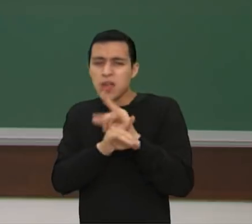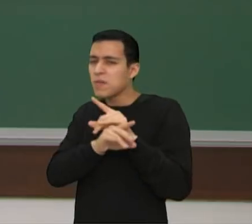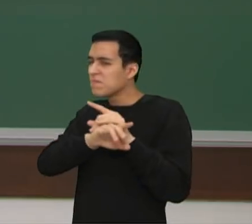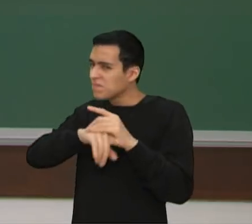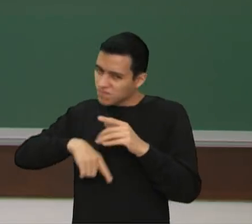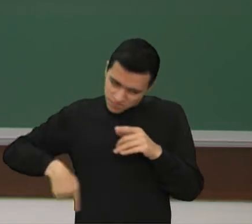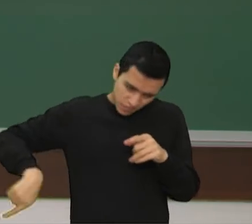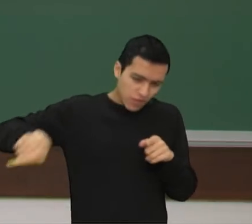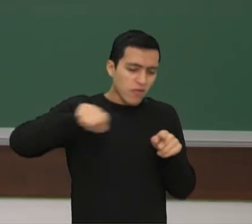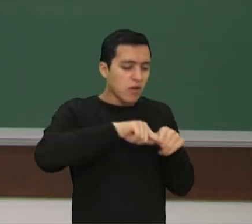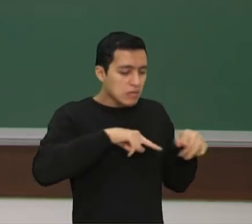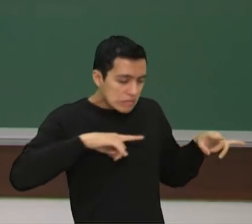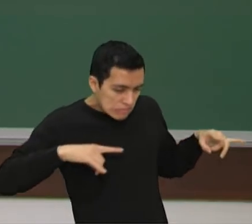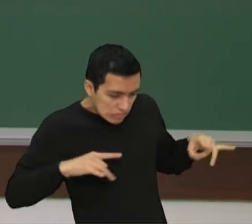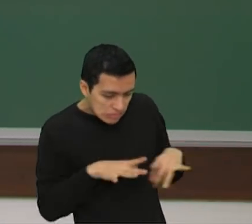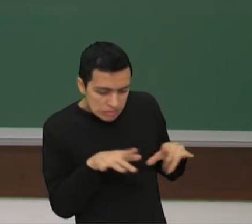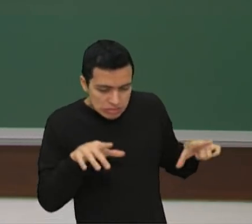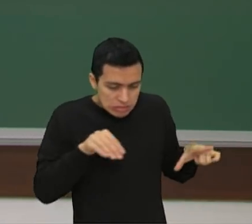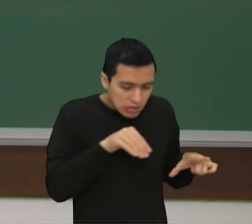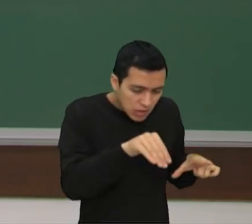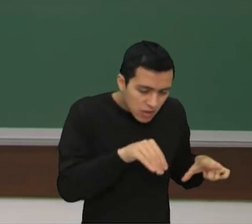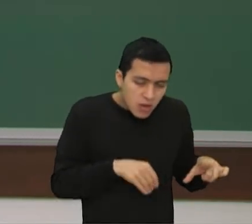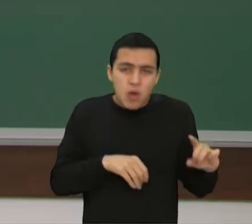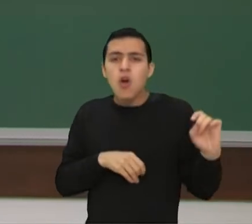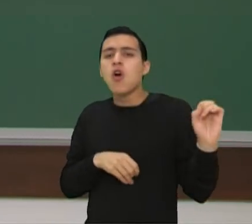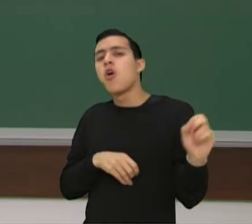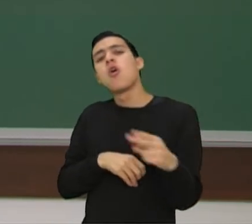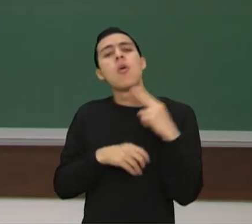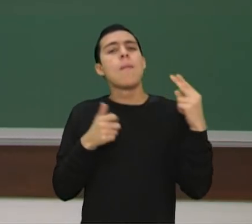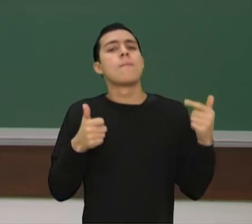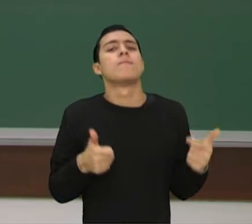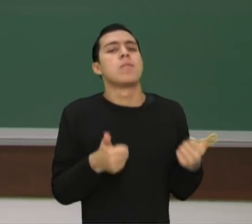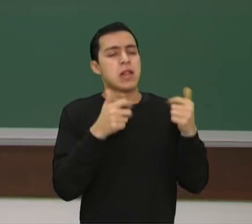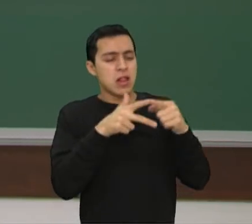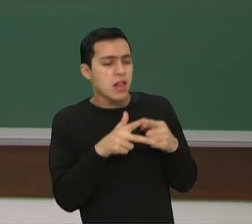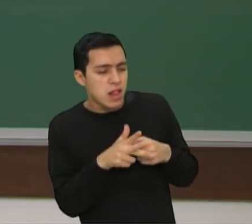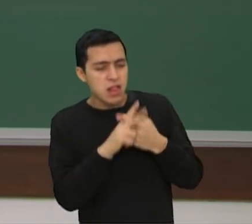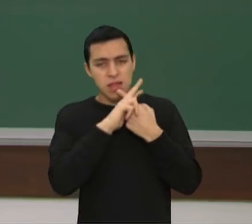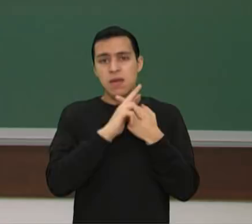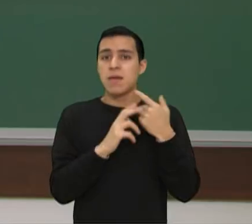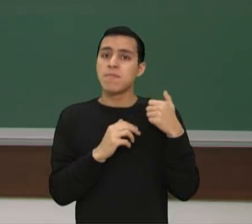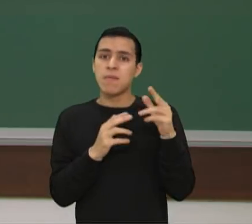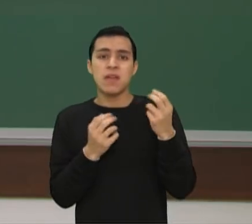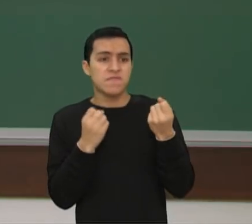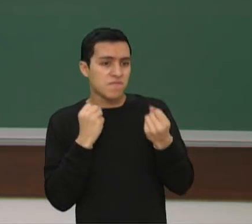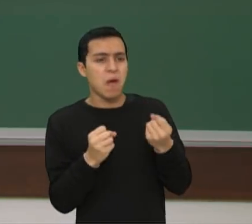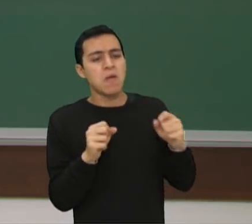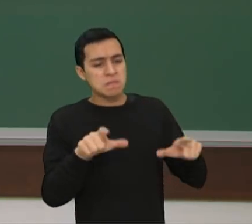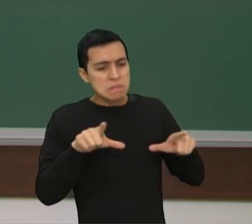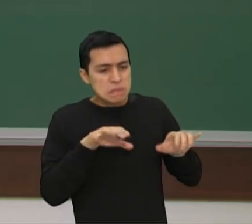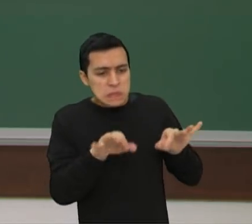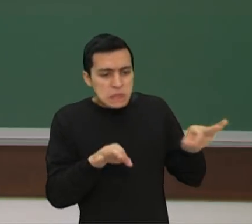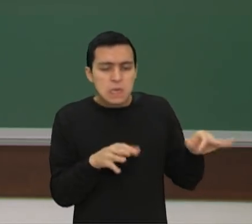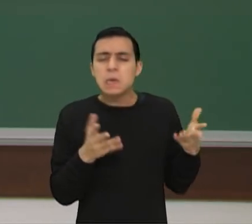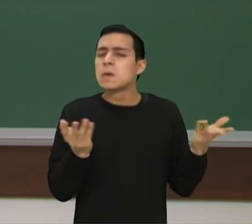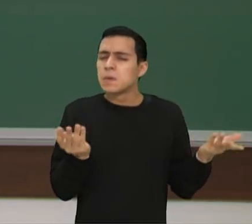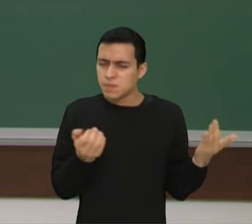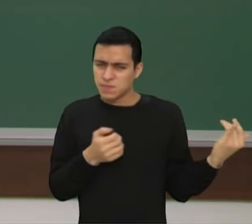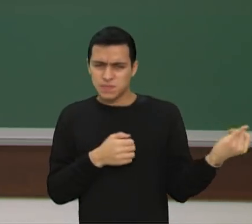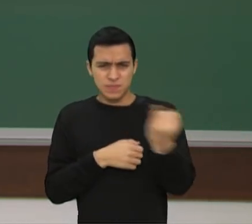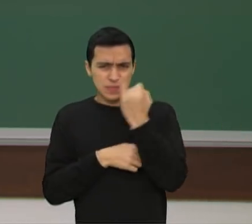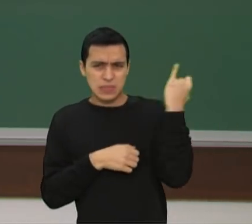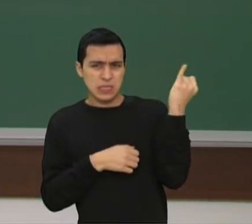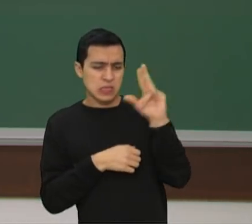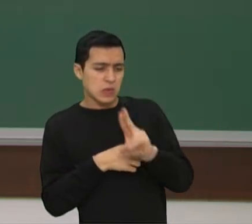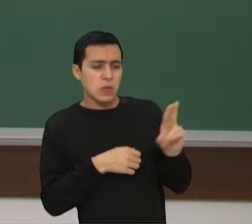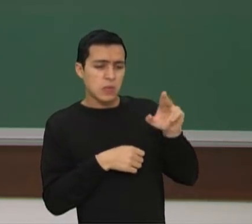de fazer, ou melhora alguma coisinha que vocês fizeram, se vocês quiserem deixar mais firme o tabuleiro, o importante é assim que vocês usem